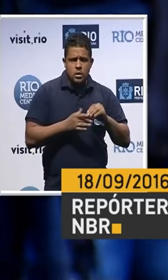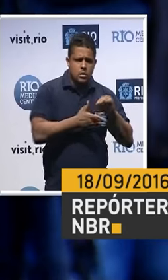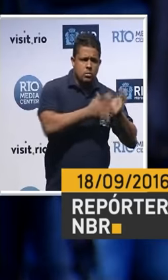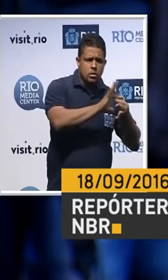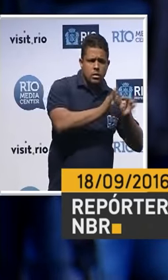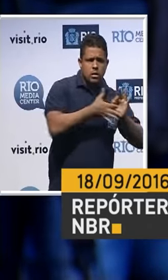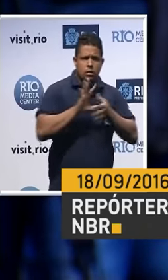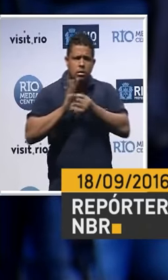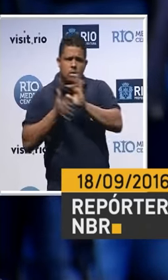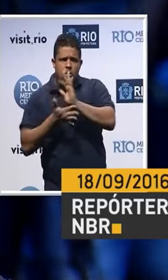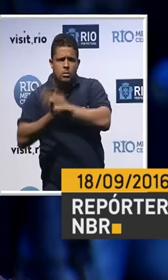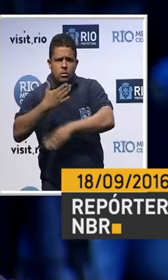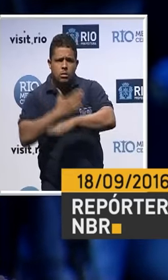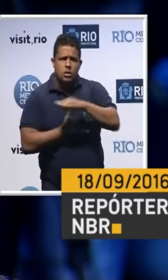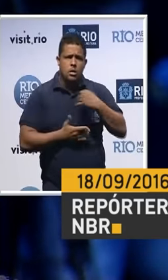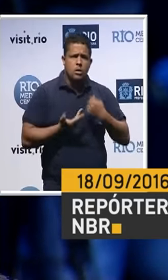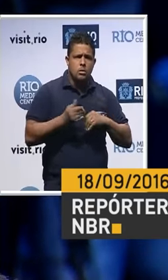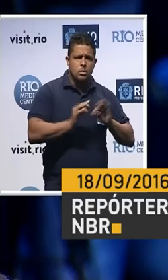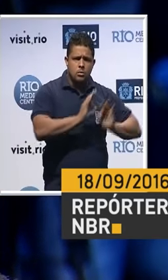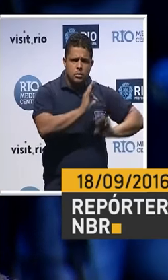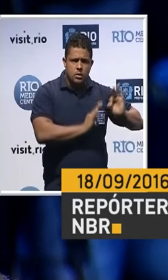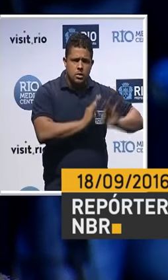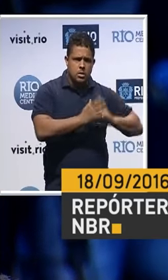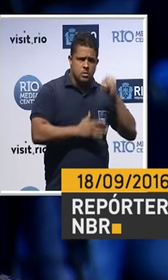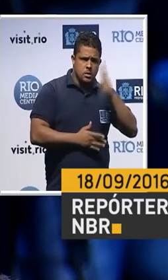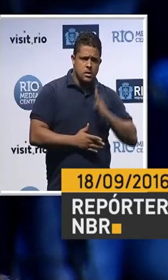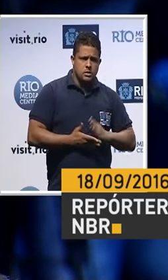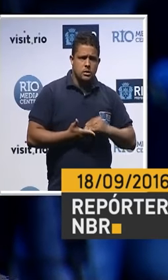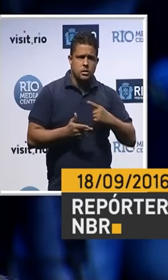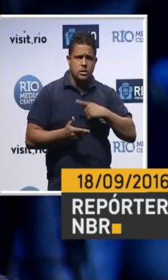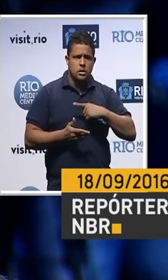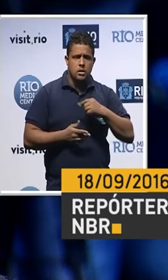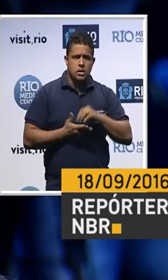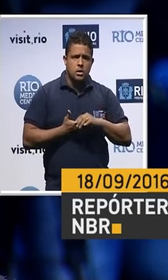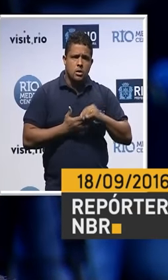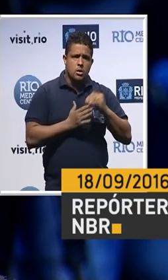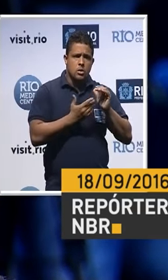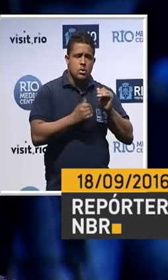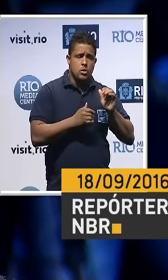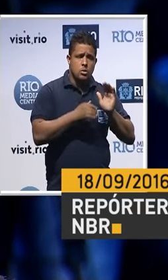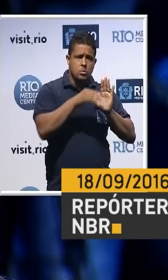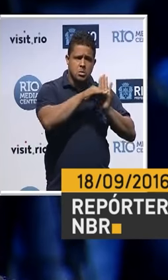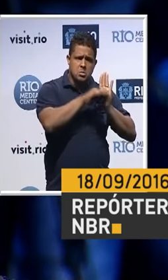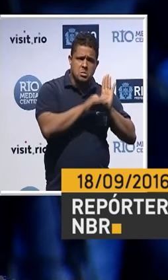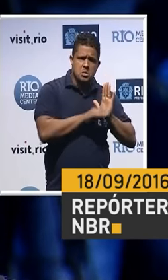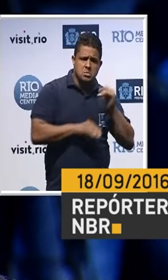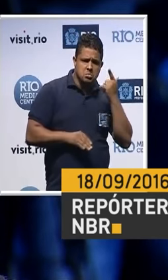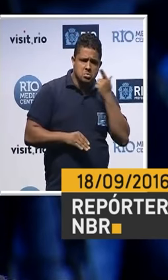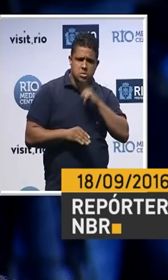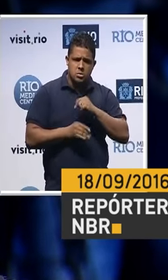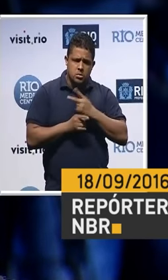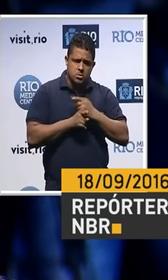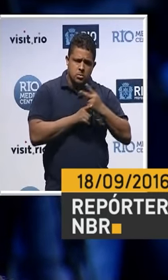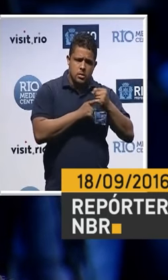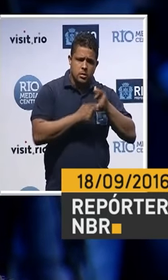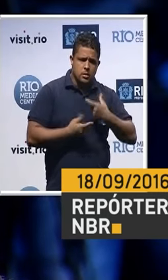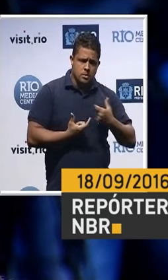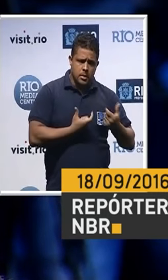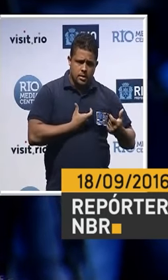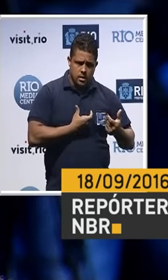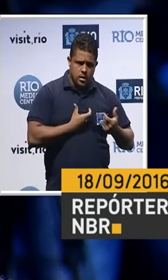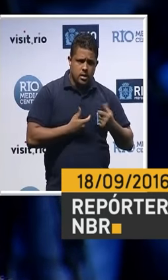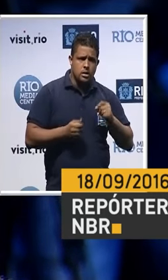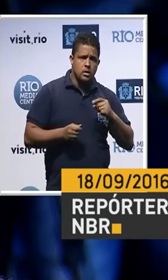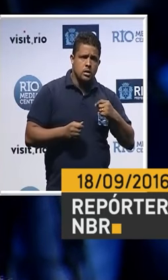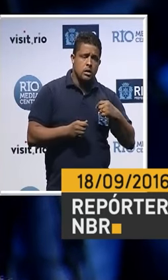Paralimpíada. O Plano Brasil Medalha previu o Brasil entre os 10 primeiros no top 10 de medalhas na Olimpíada e no